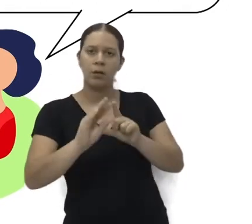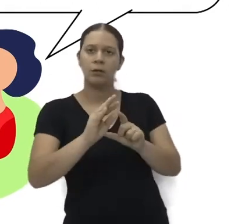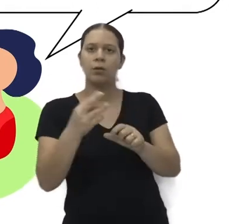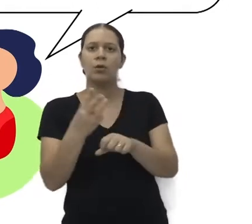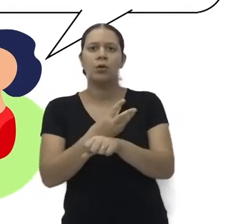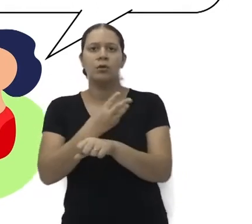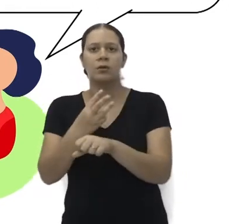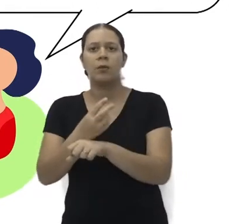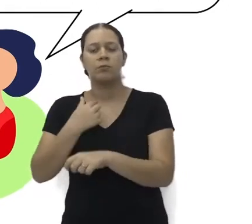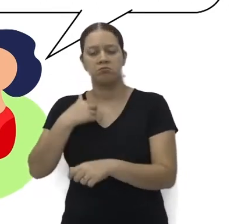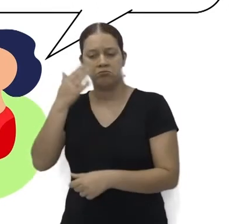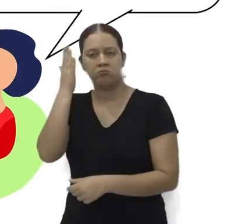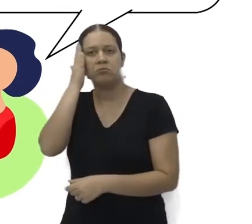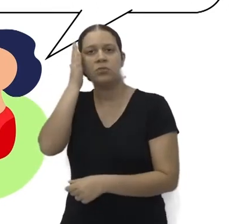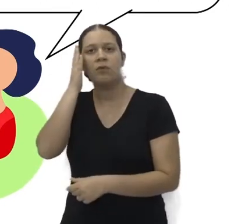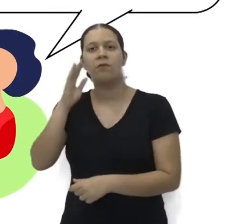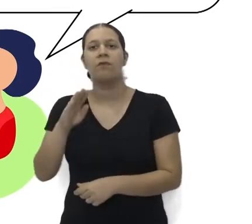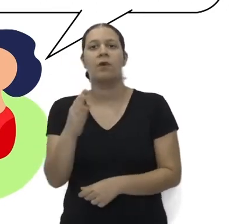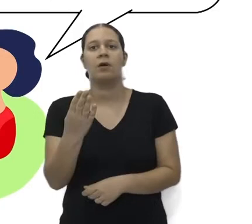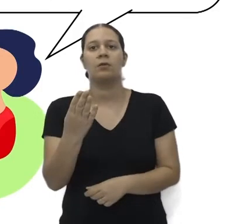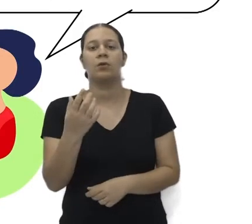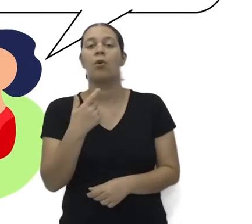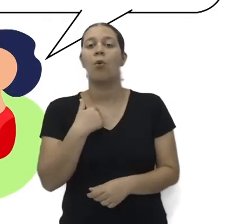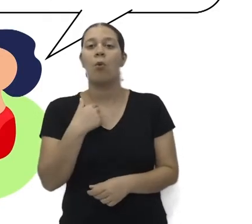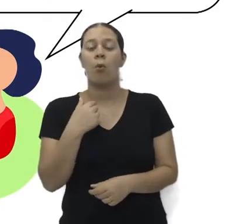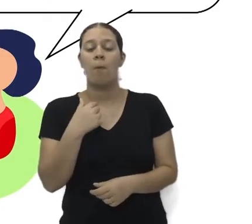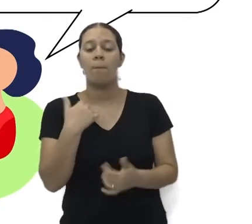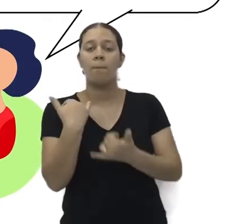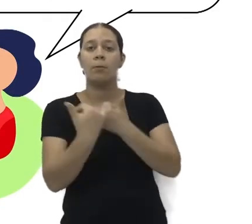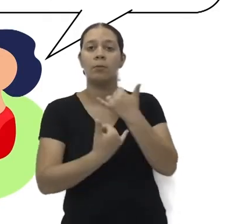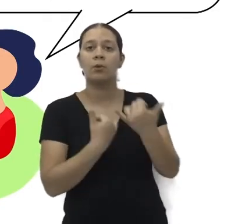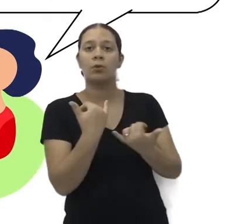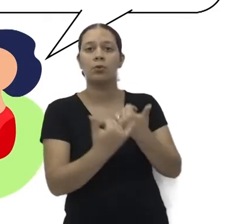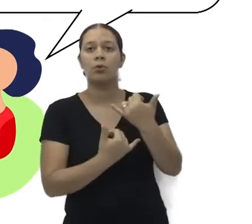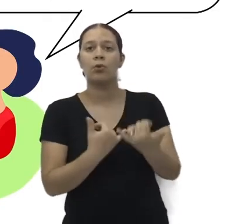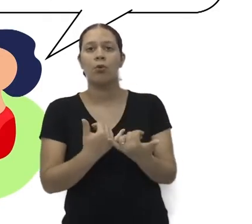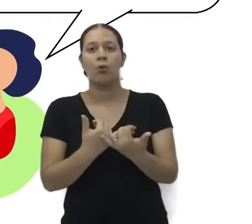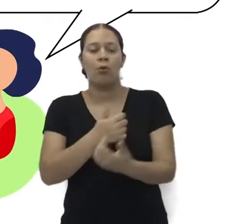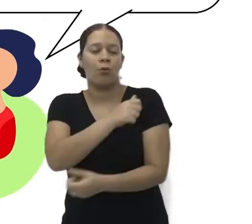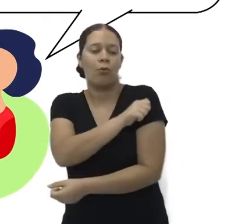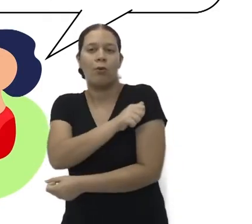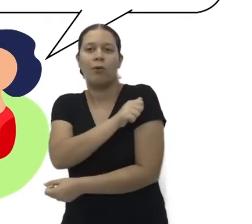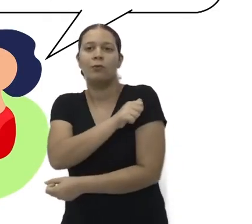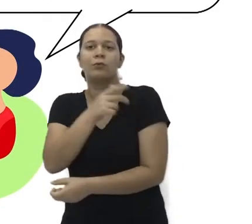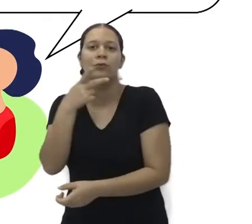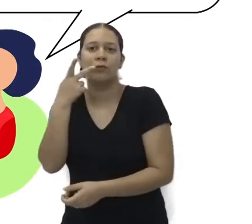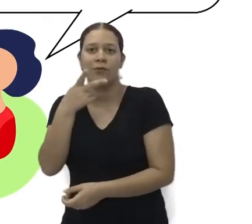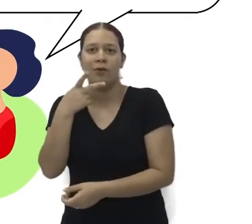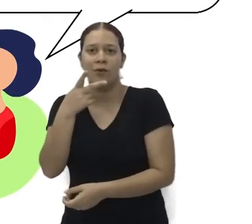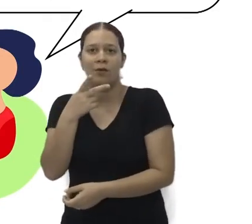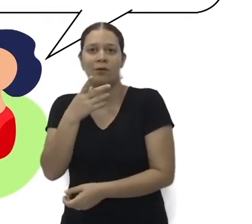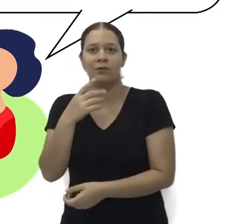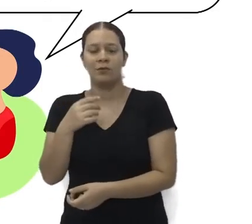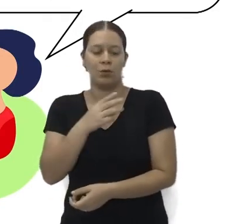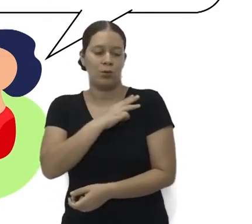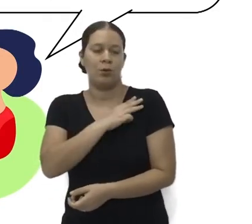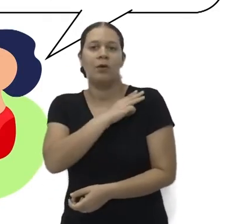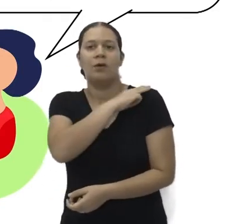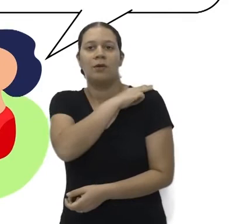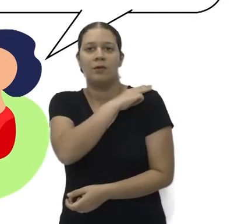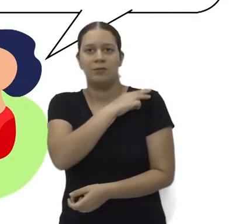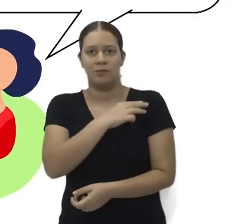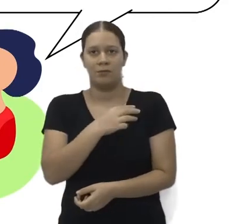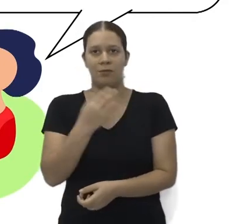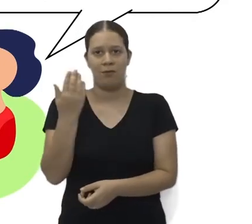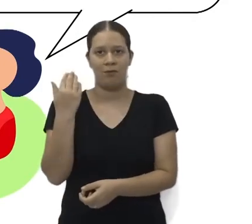no Zap e acredita na notícia, eu sei que é falsa. Brincou um estudante da Escola de Referência Ensino Médio